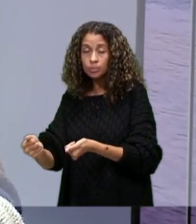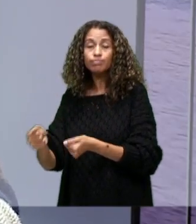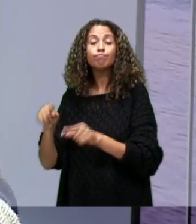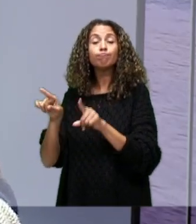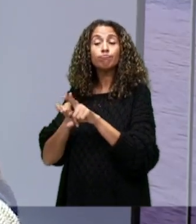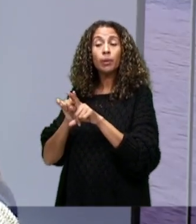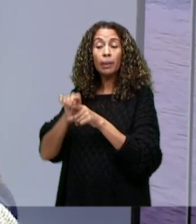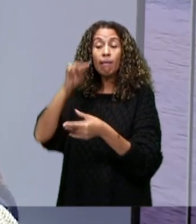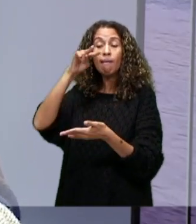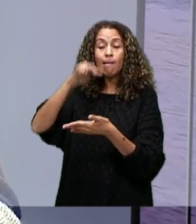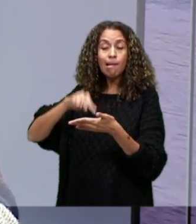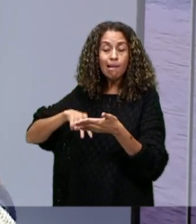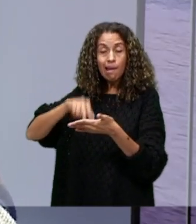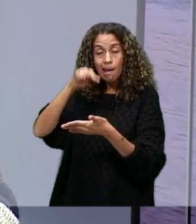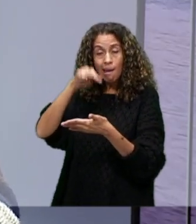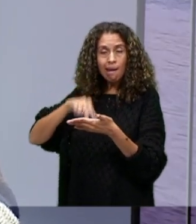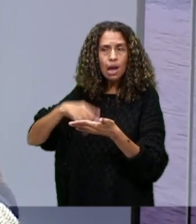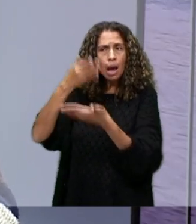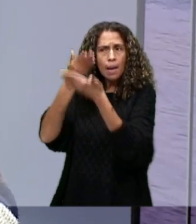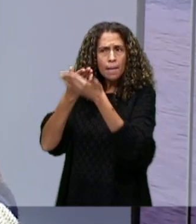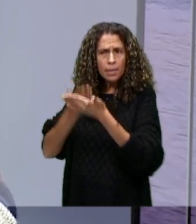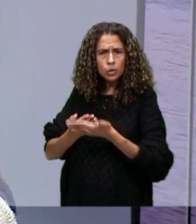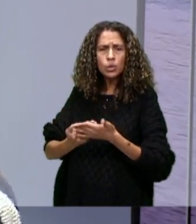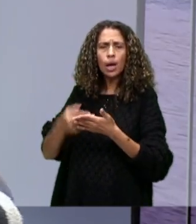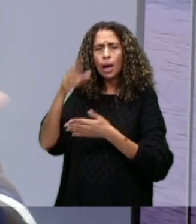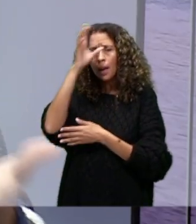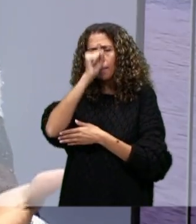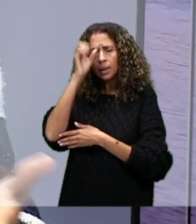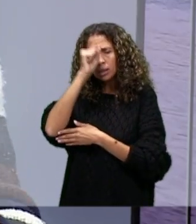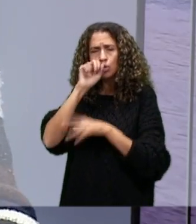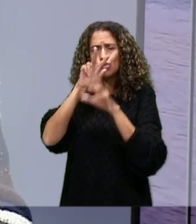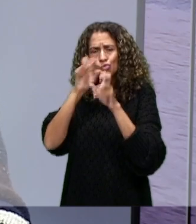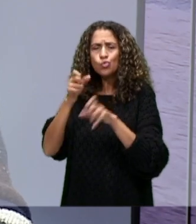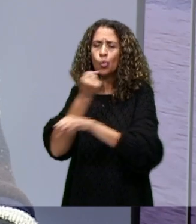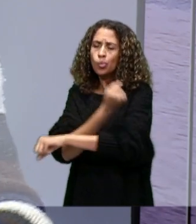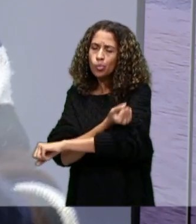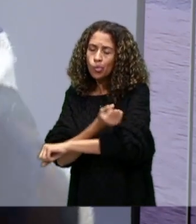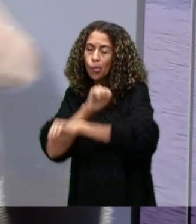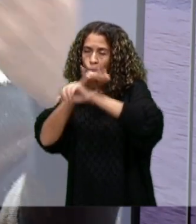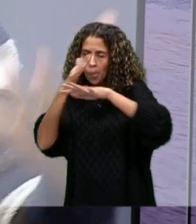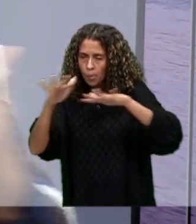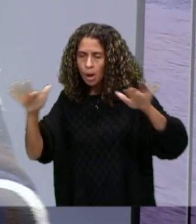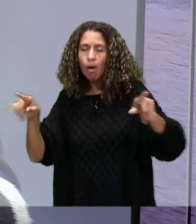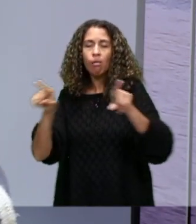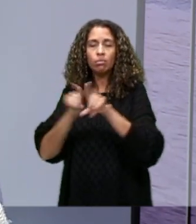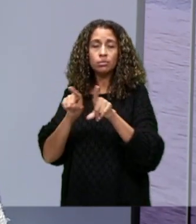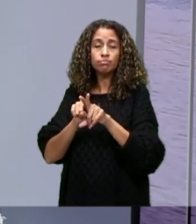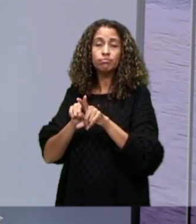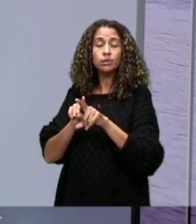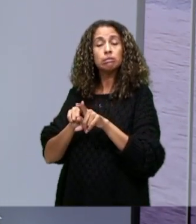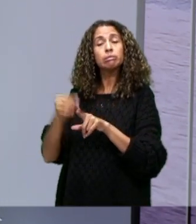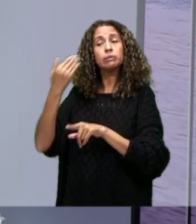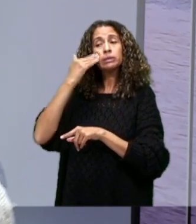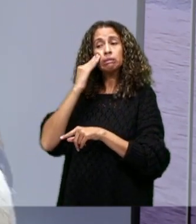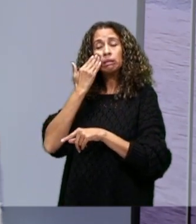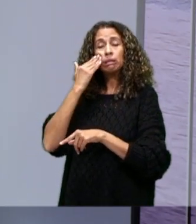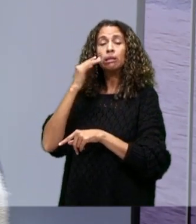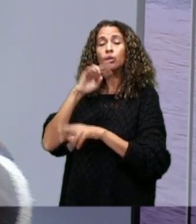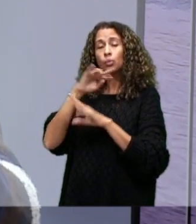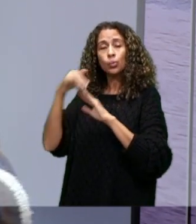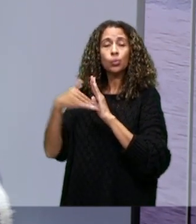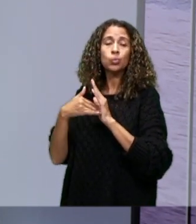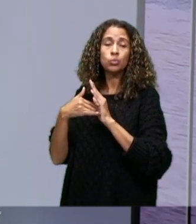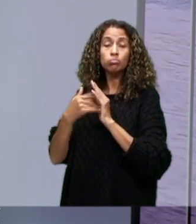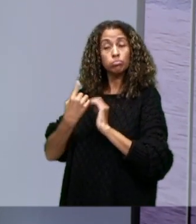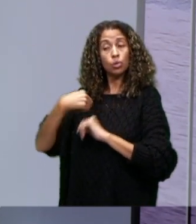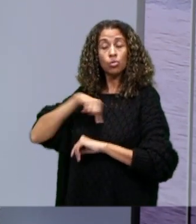coisa utilitária, né, de navio, de tomar banho de mar, mas sim como um ser dentro desse sistema todo que desempenha